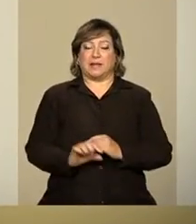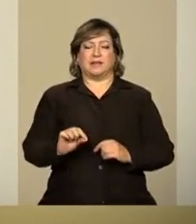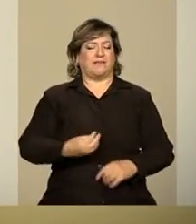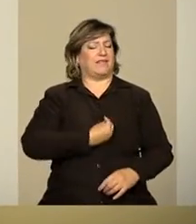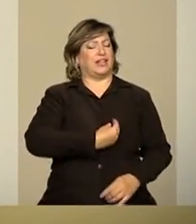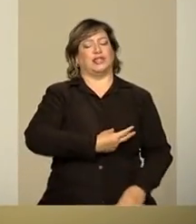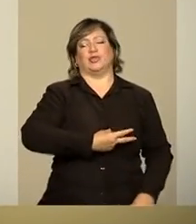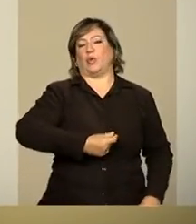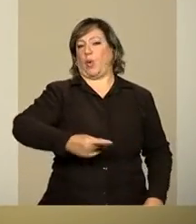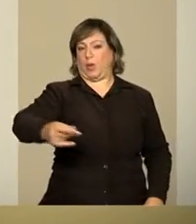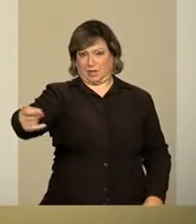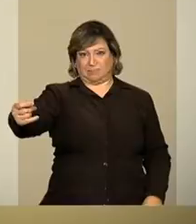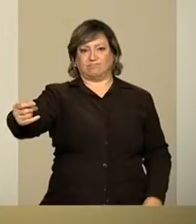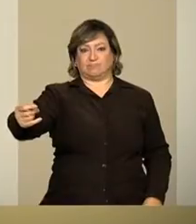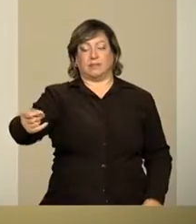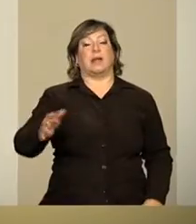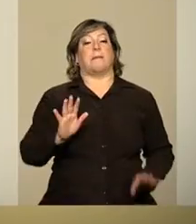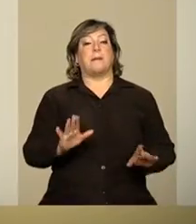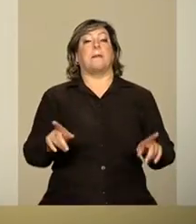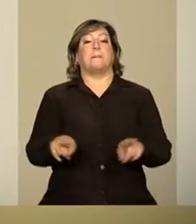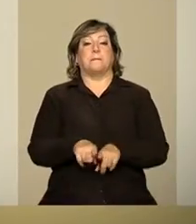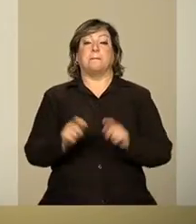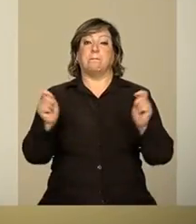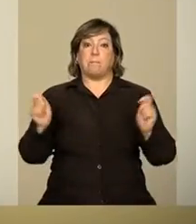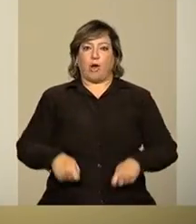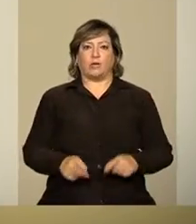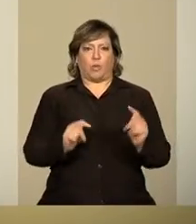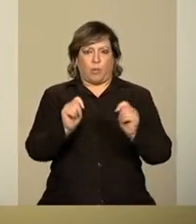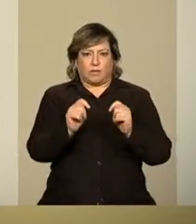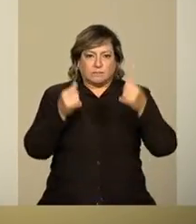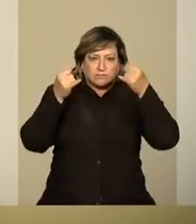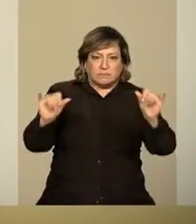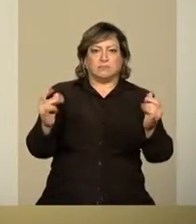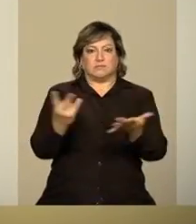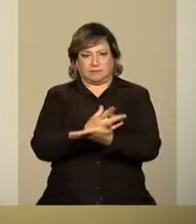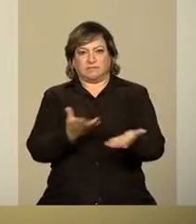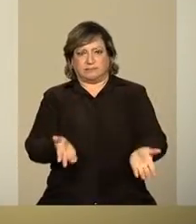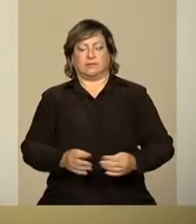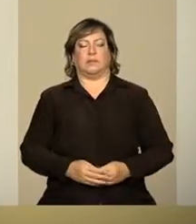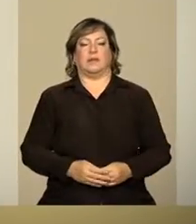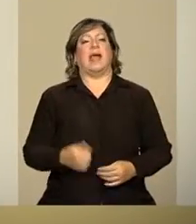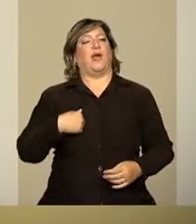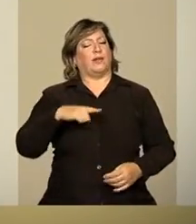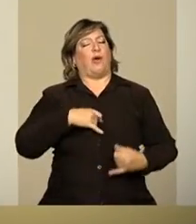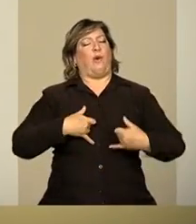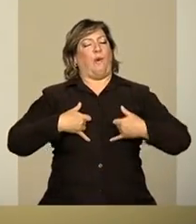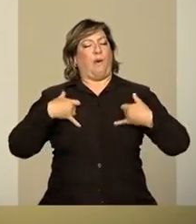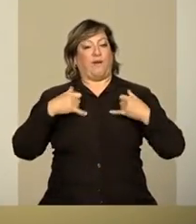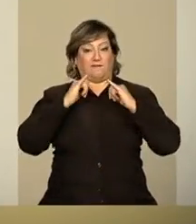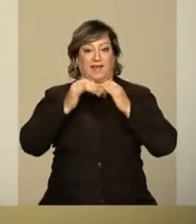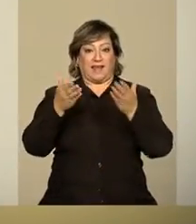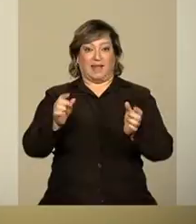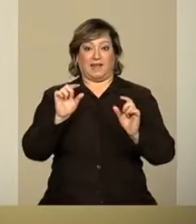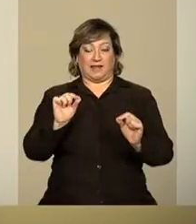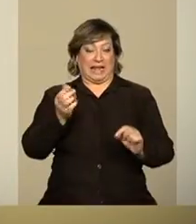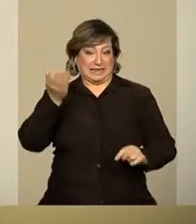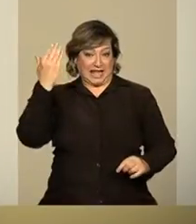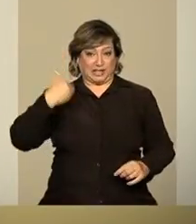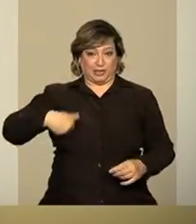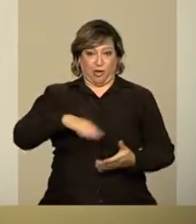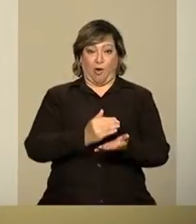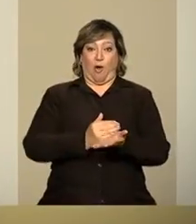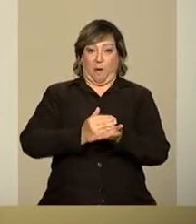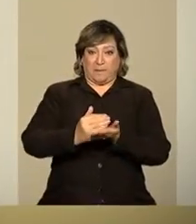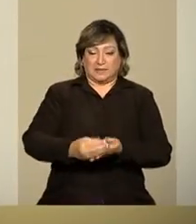a vida toda mas que podem ser controladas então eu tenho orgulho de dizer que desde que